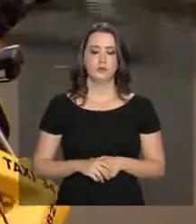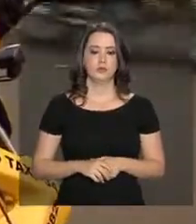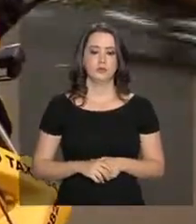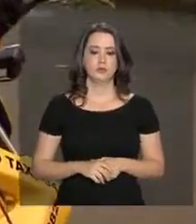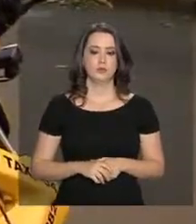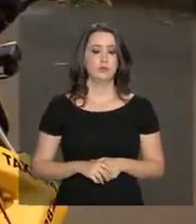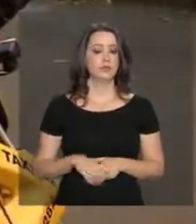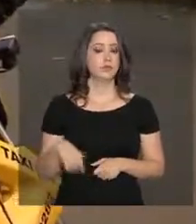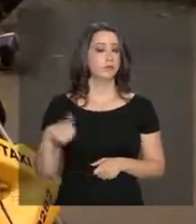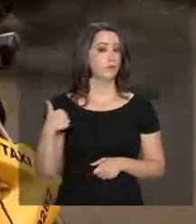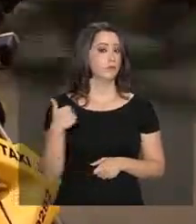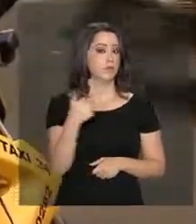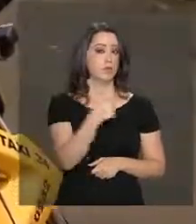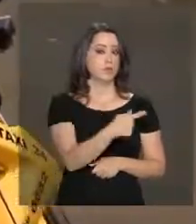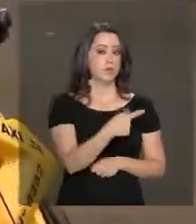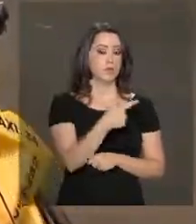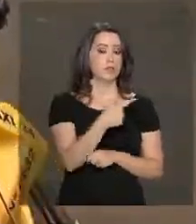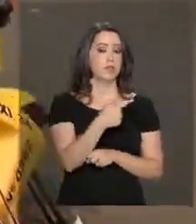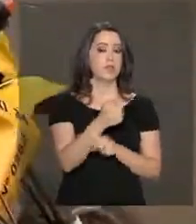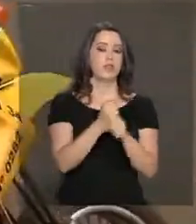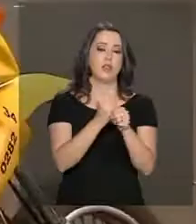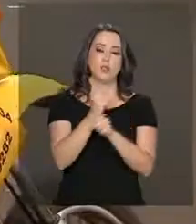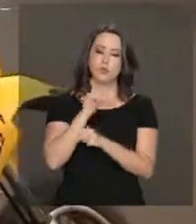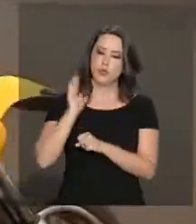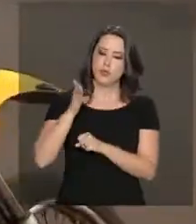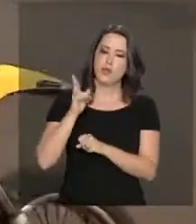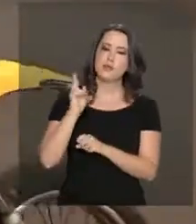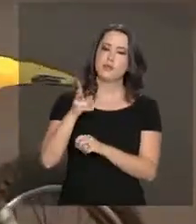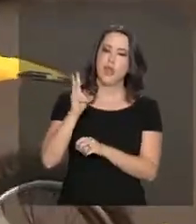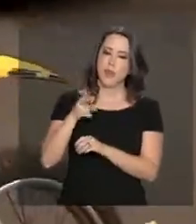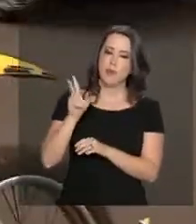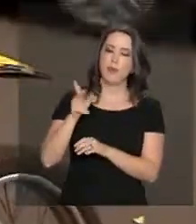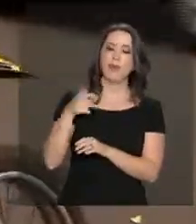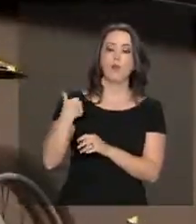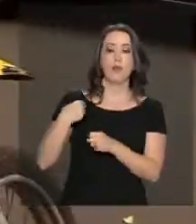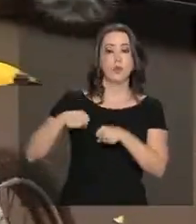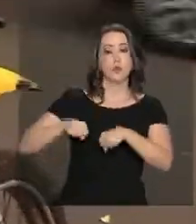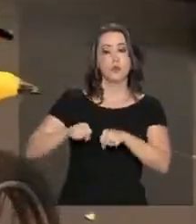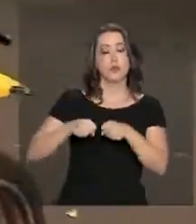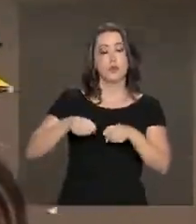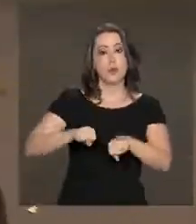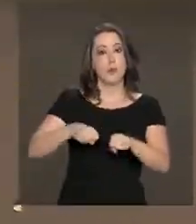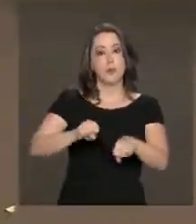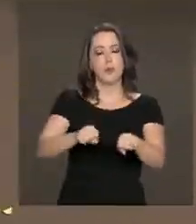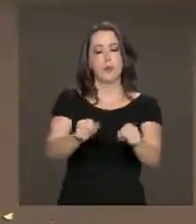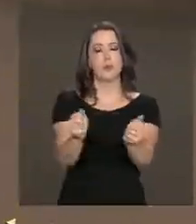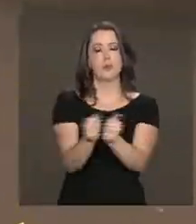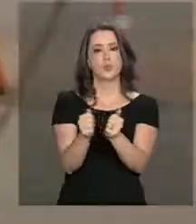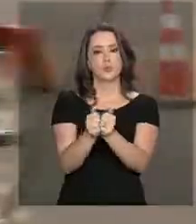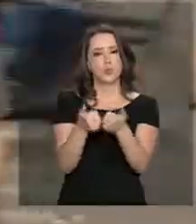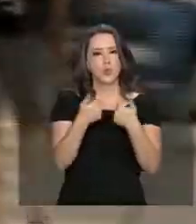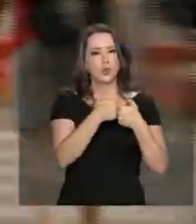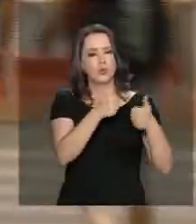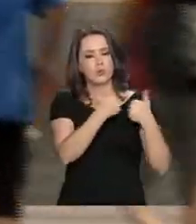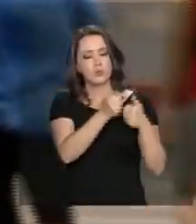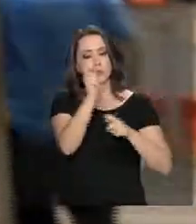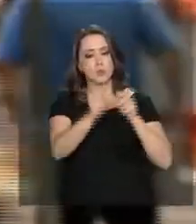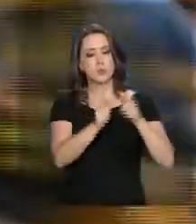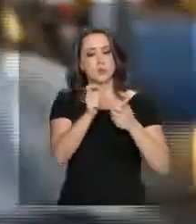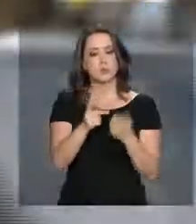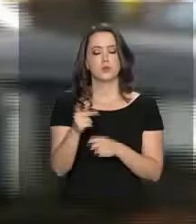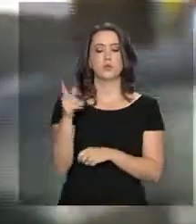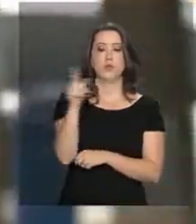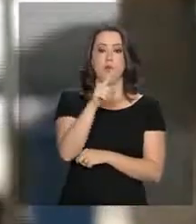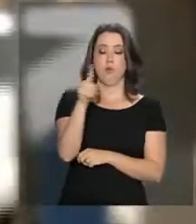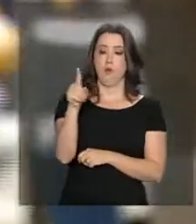Há 17 anos, Laurindo leva passageiros pela Ponte da Amizade. A ponte liga Foz do Iguaçu, no Brasil, à Ciudad del Este,